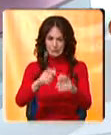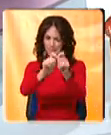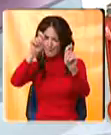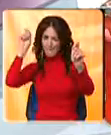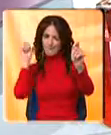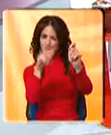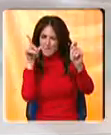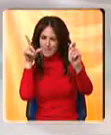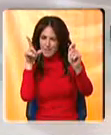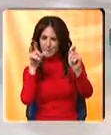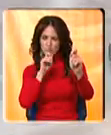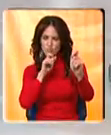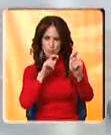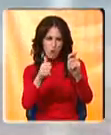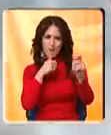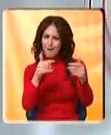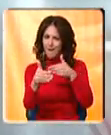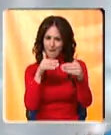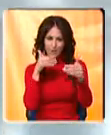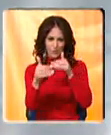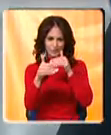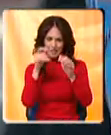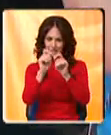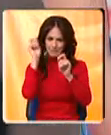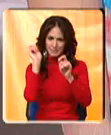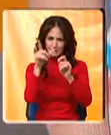setas. Faz o que quiser.